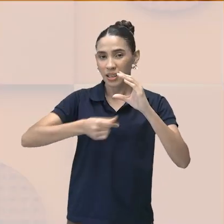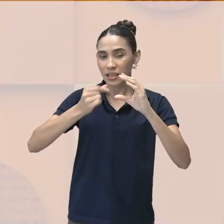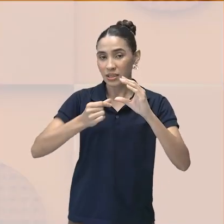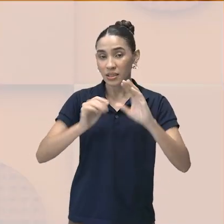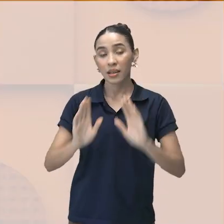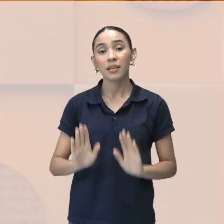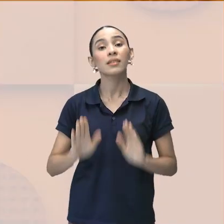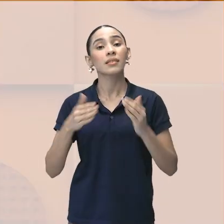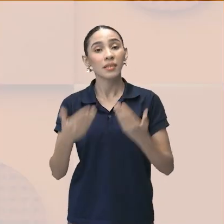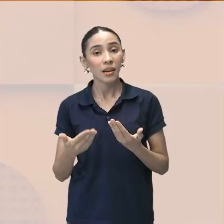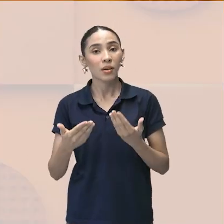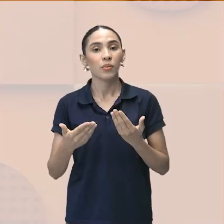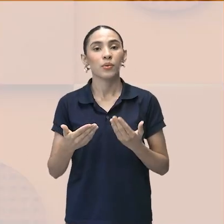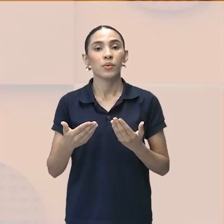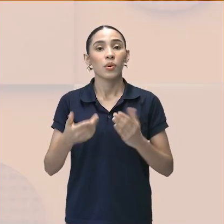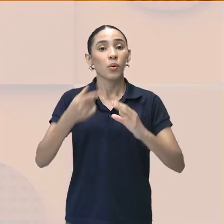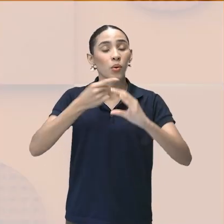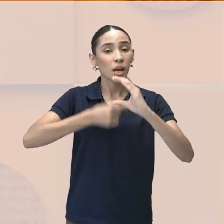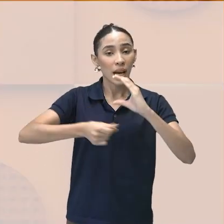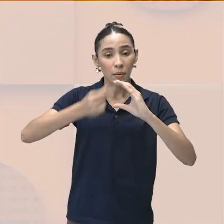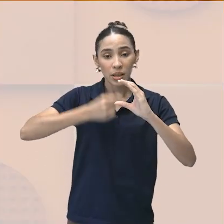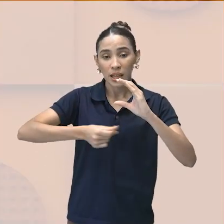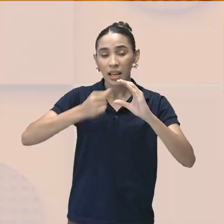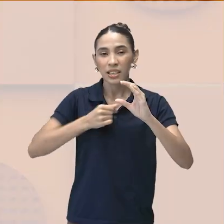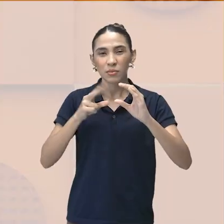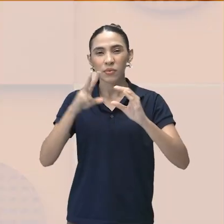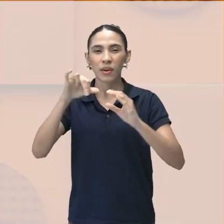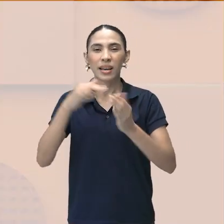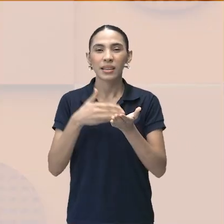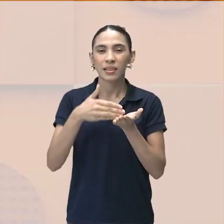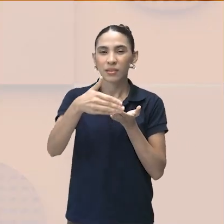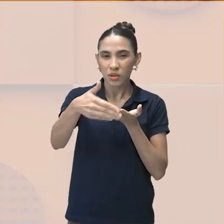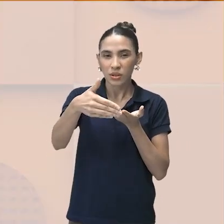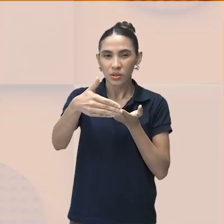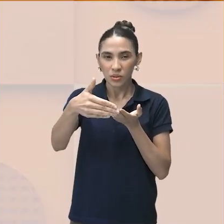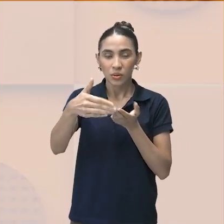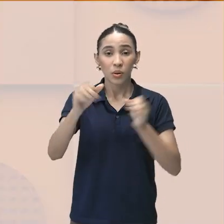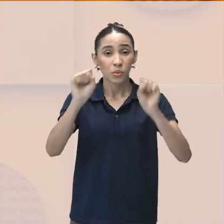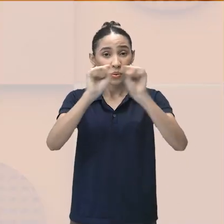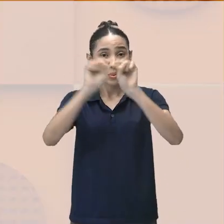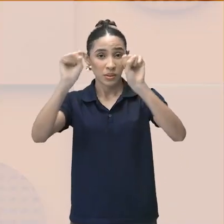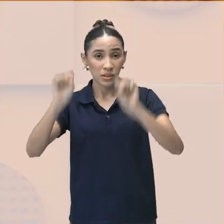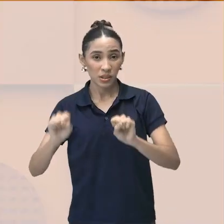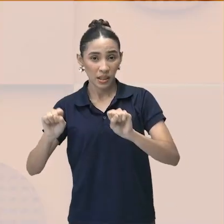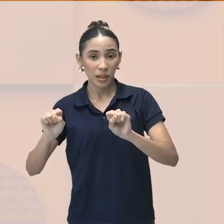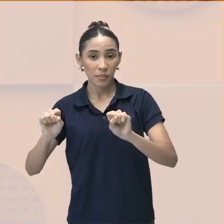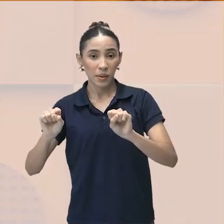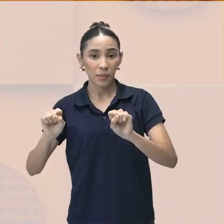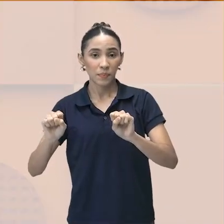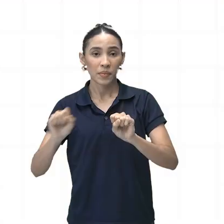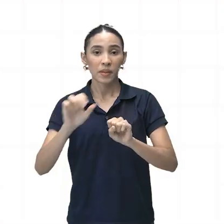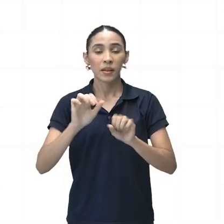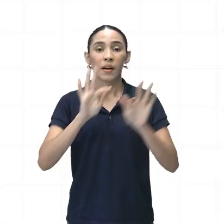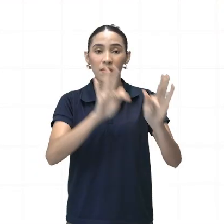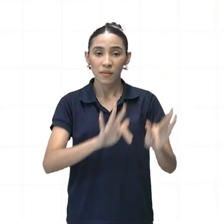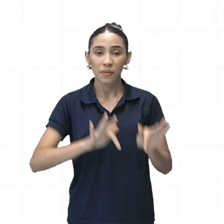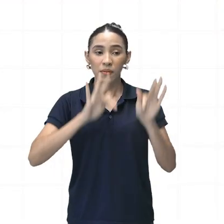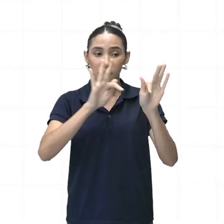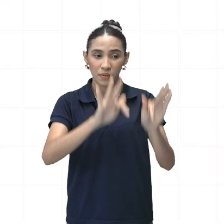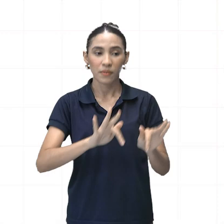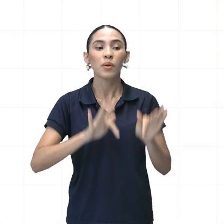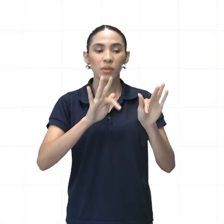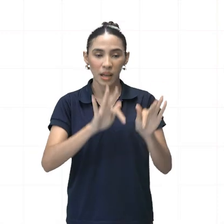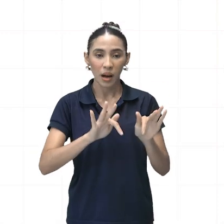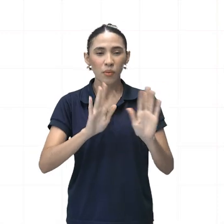O capitalismo, gente, vai ter início aí através do sistema feudal, tá certo?